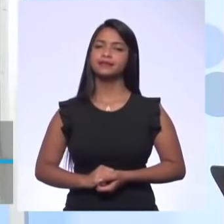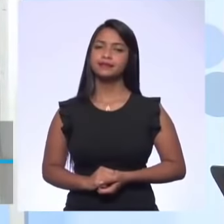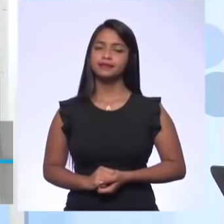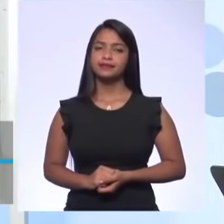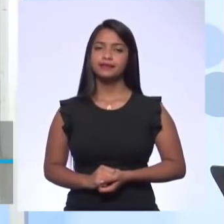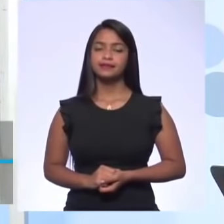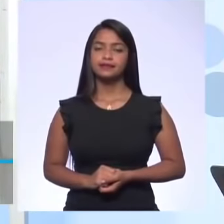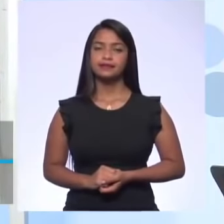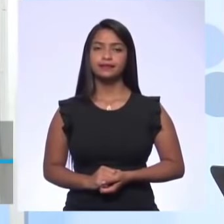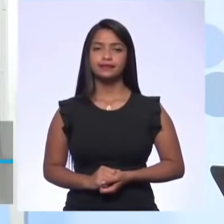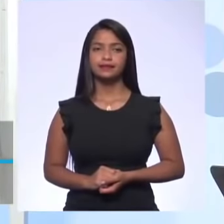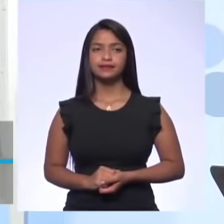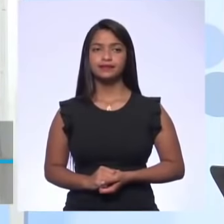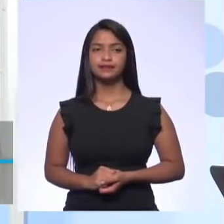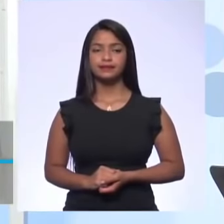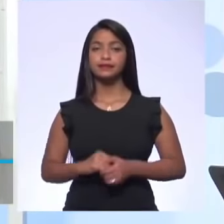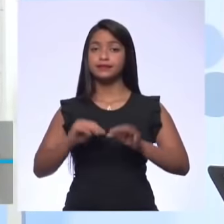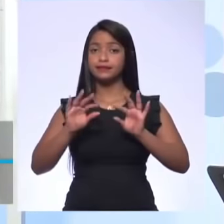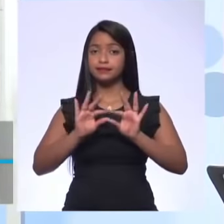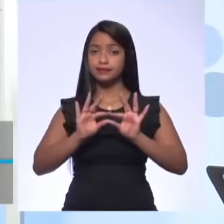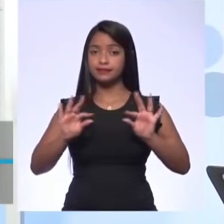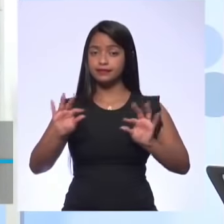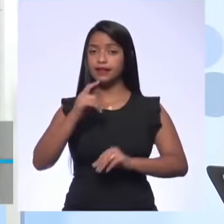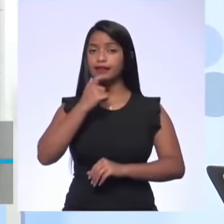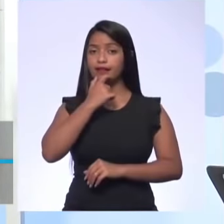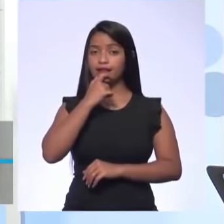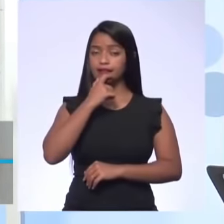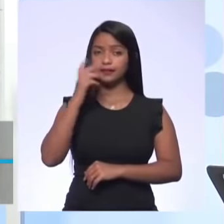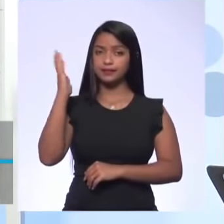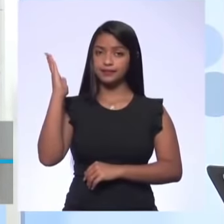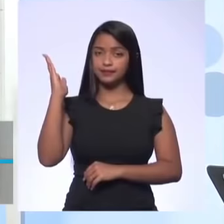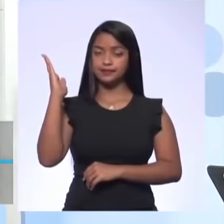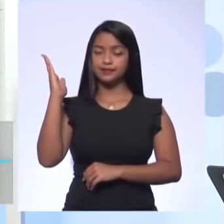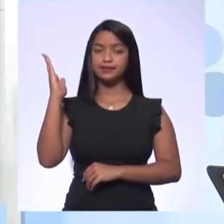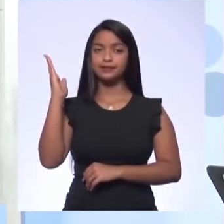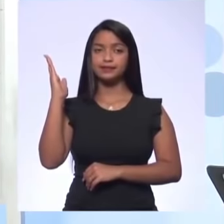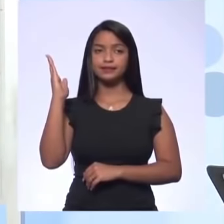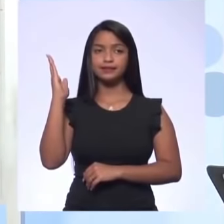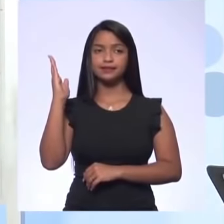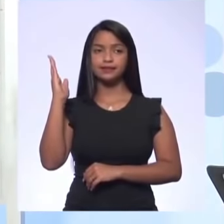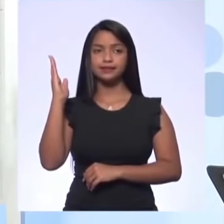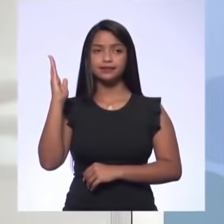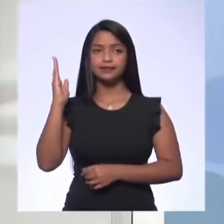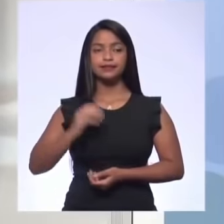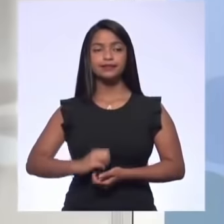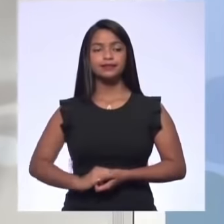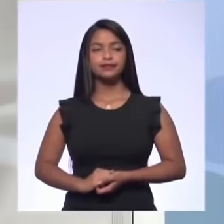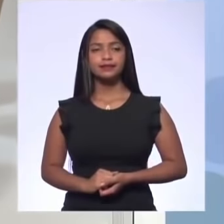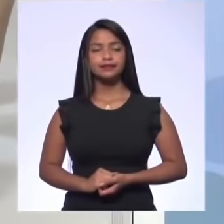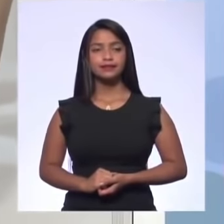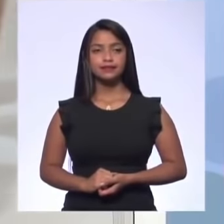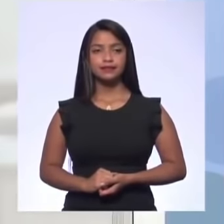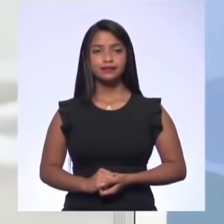eyes is blue, is brown. Eyes is brown, né? Brown.